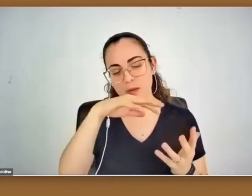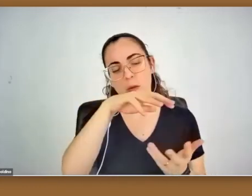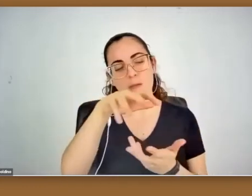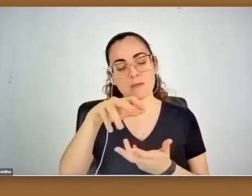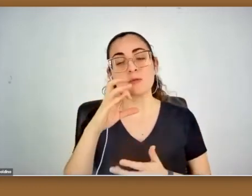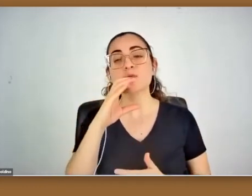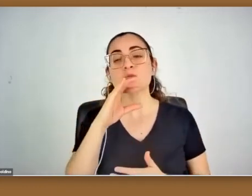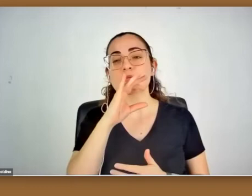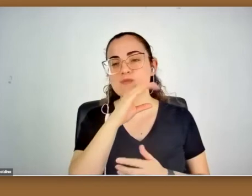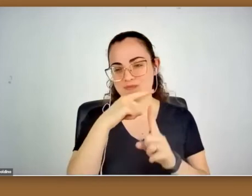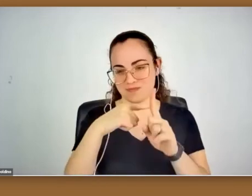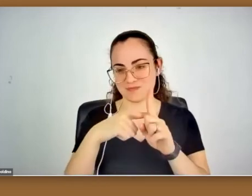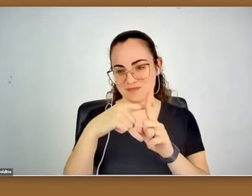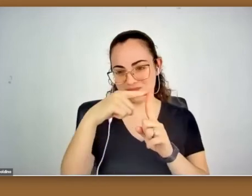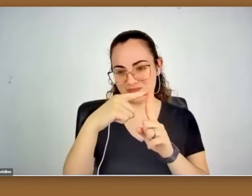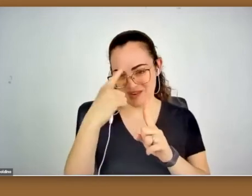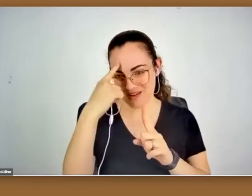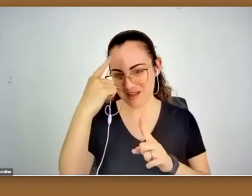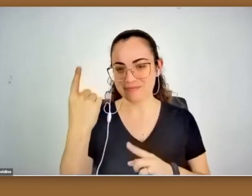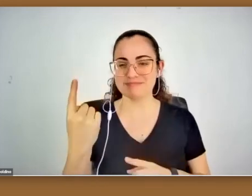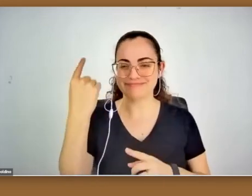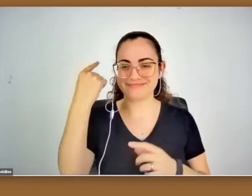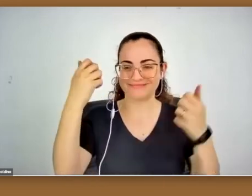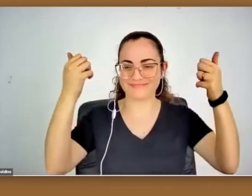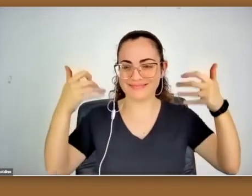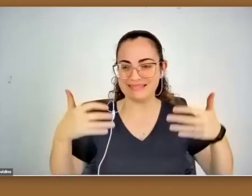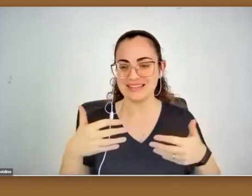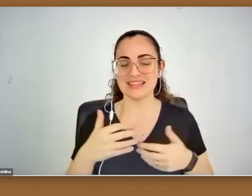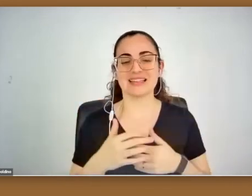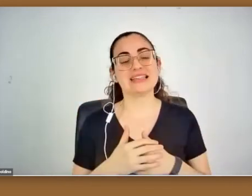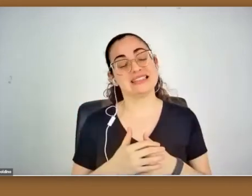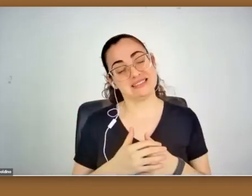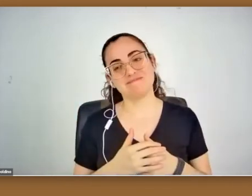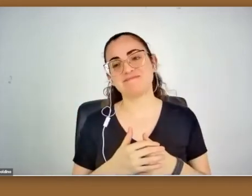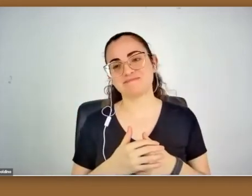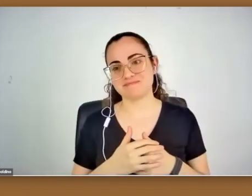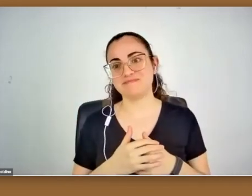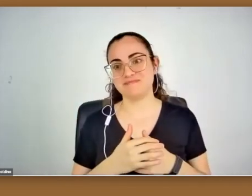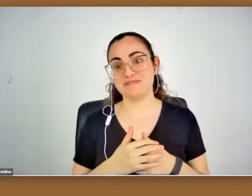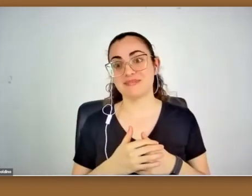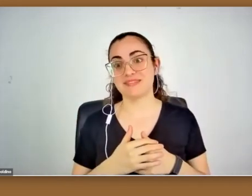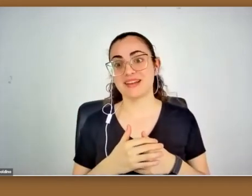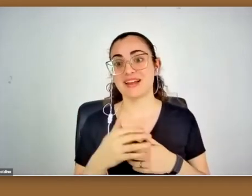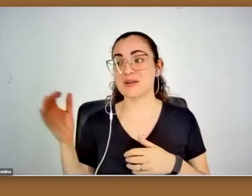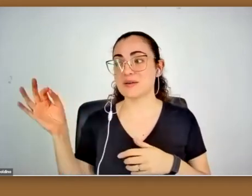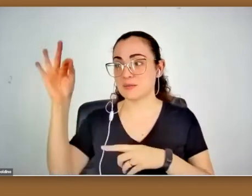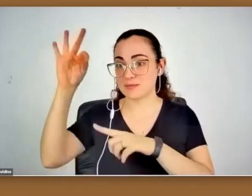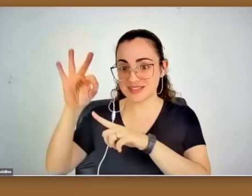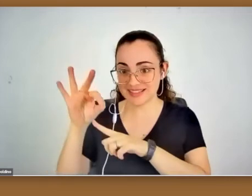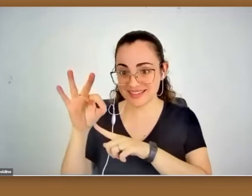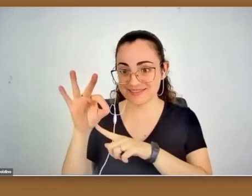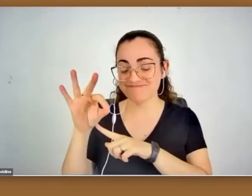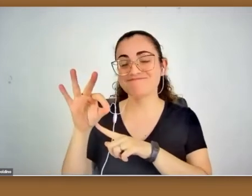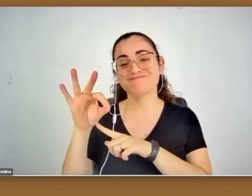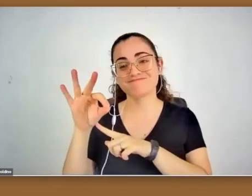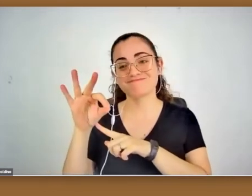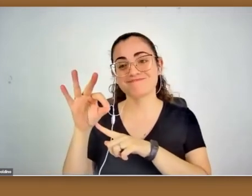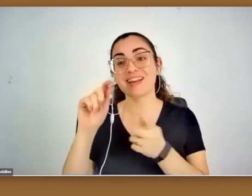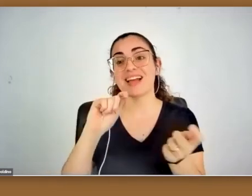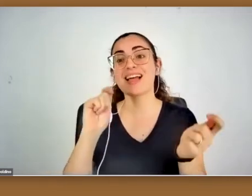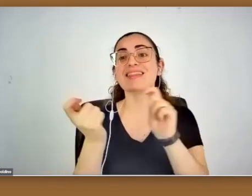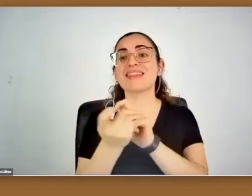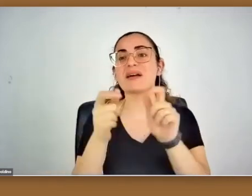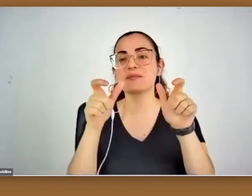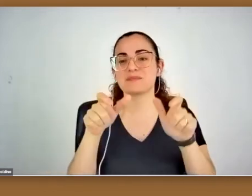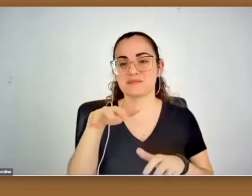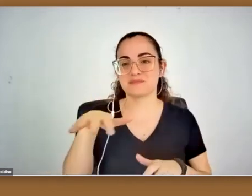Porque como eu expliquei lá no iniciozinho, né, da aula, está muito relacionado ao que? É você ter uma ampliação de áreas onde